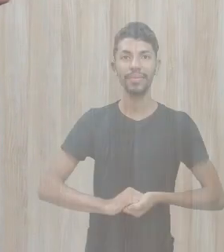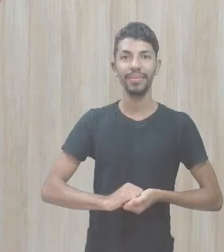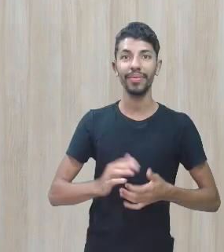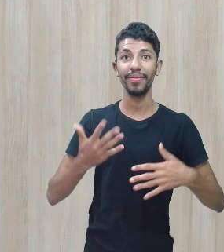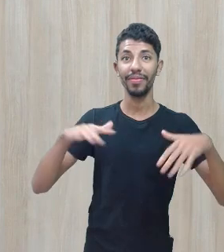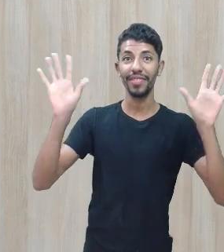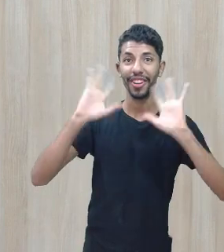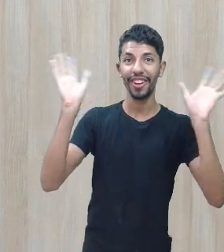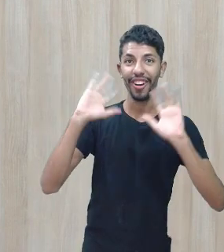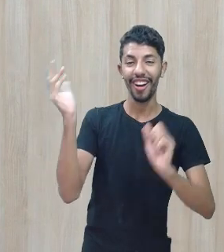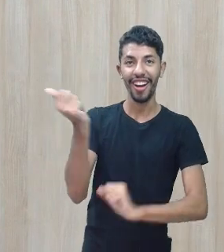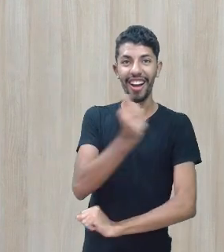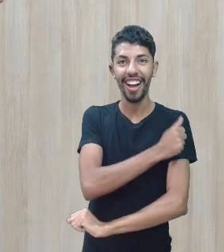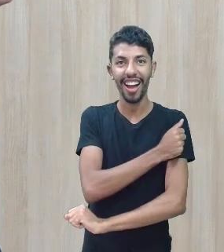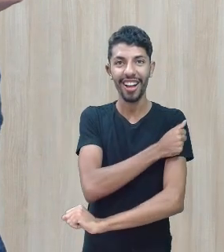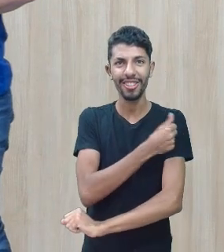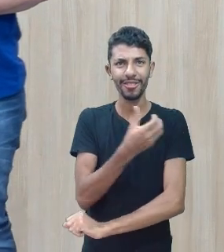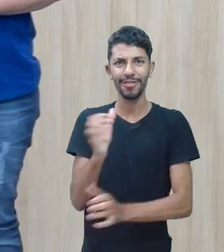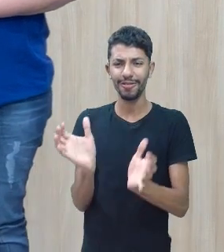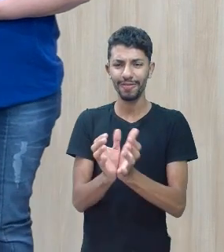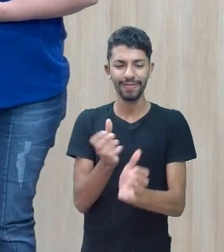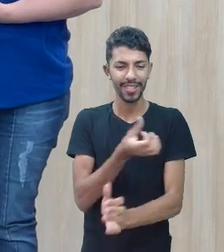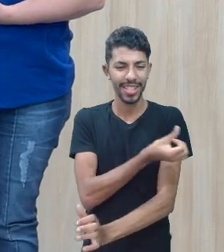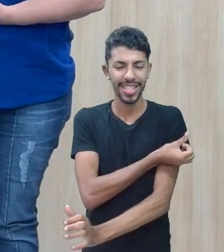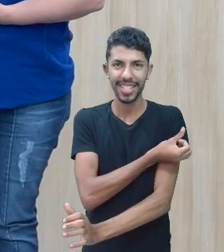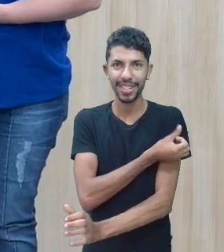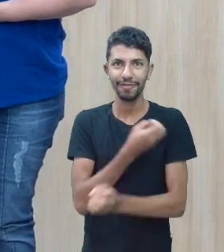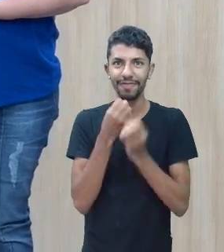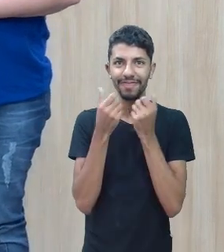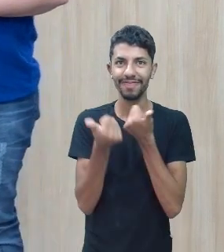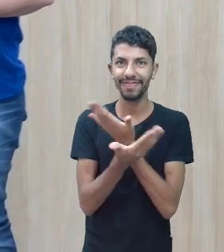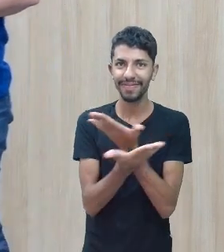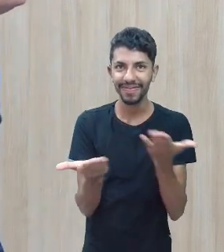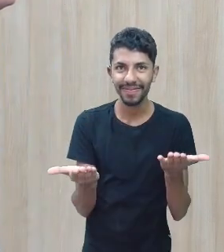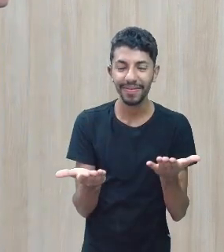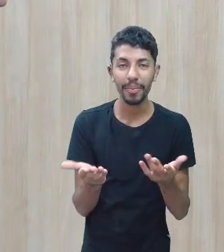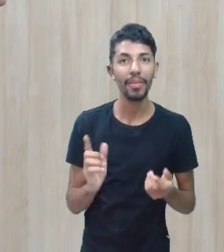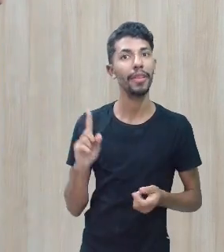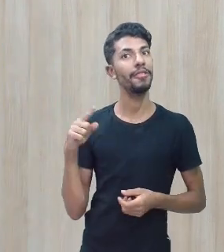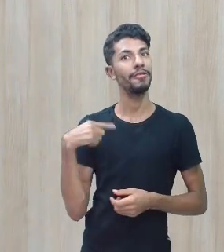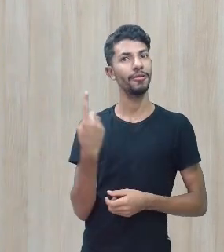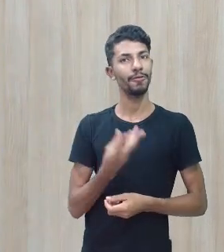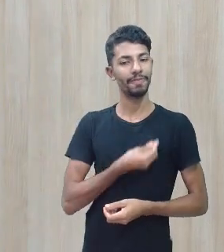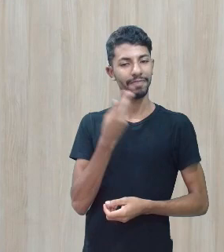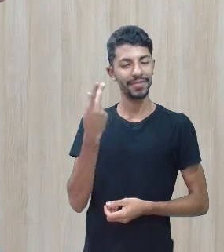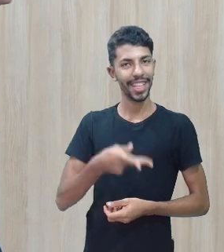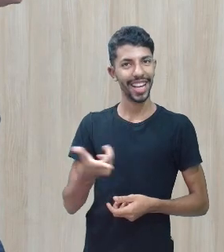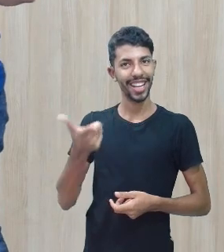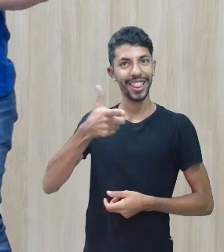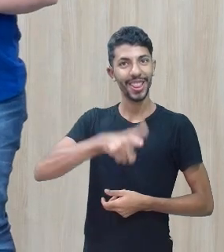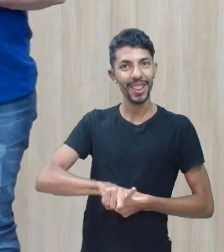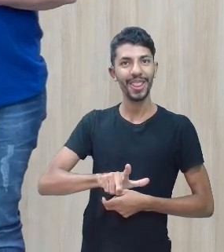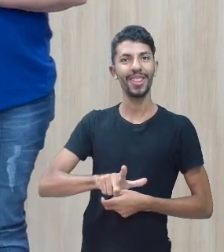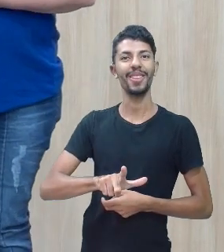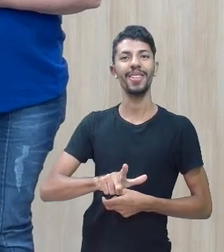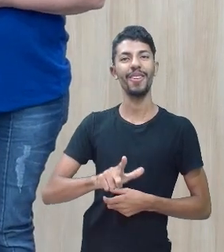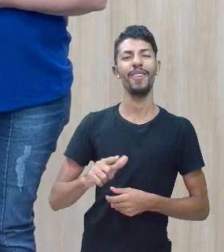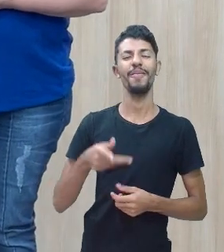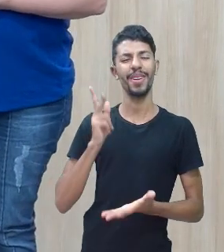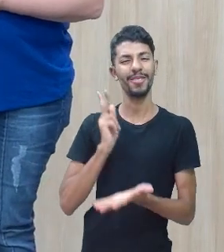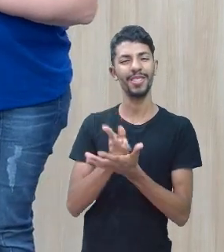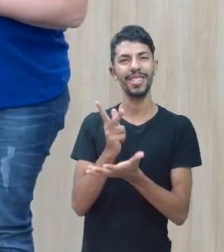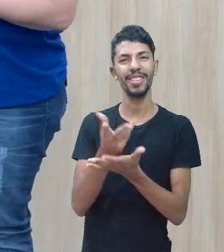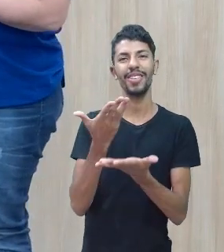Olá, alunos e alunas do sexto ano, tudo bem com vocês? Estamos aqui mais uma vez para darmos continuidade à